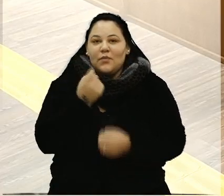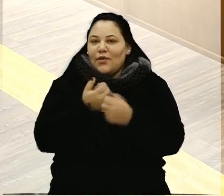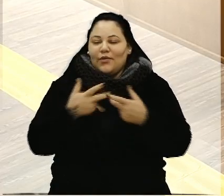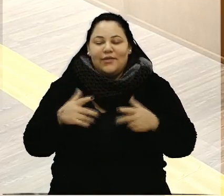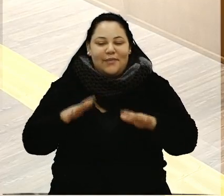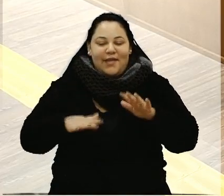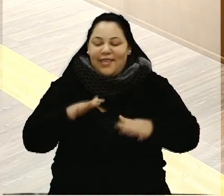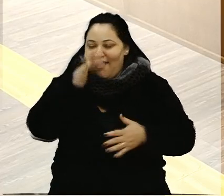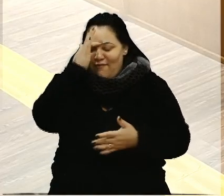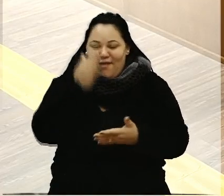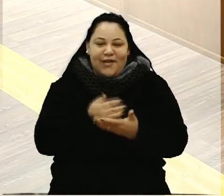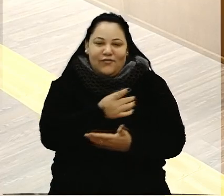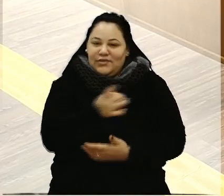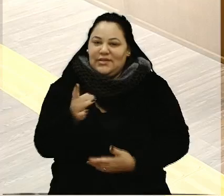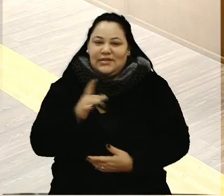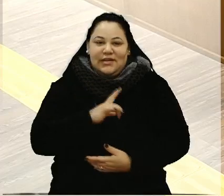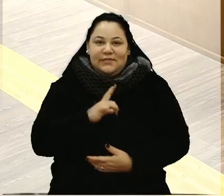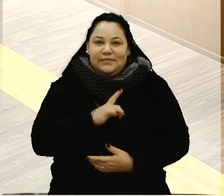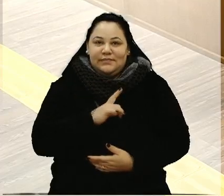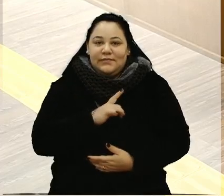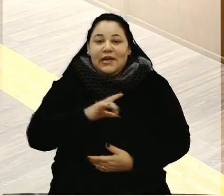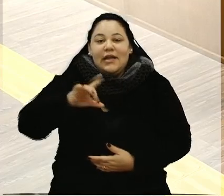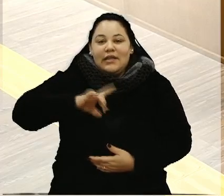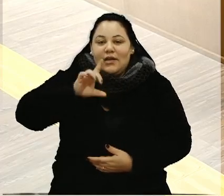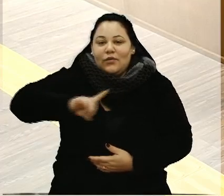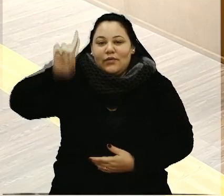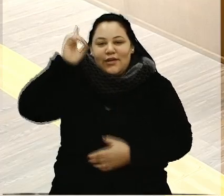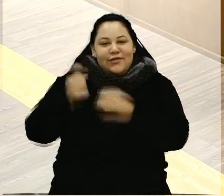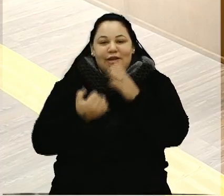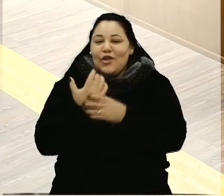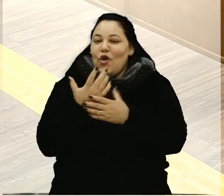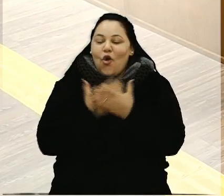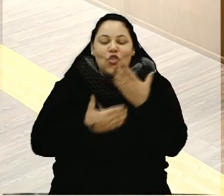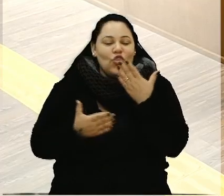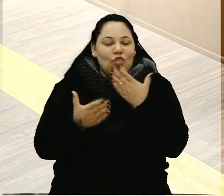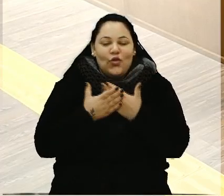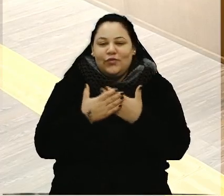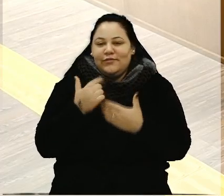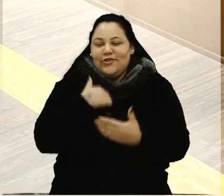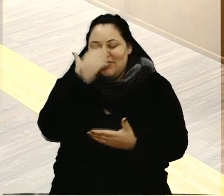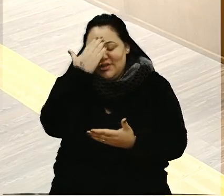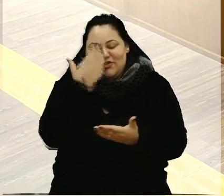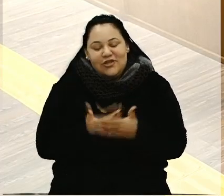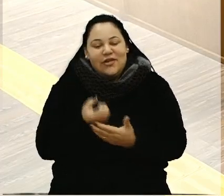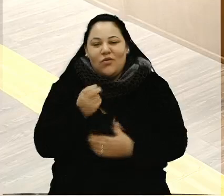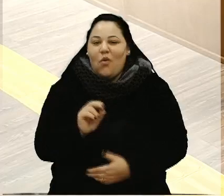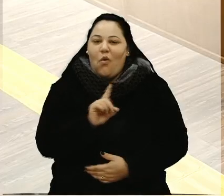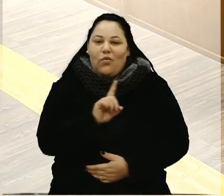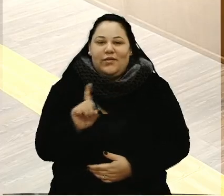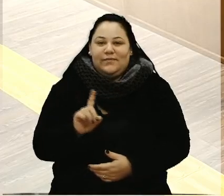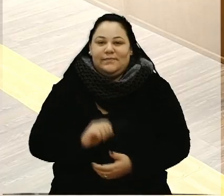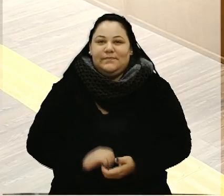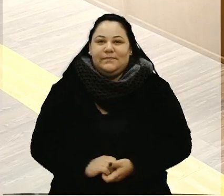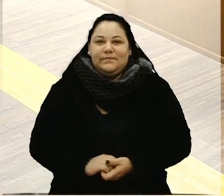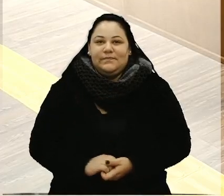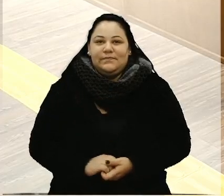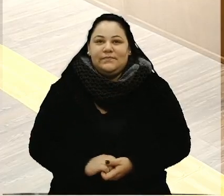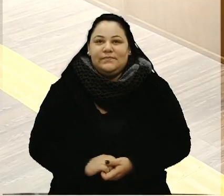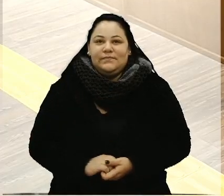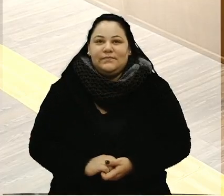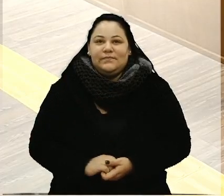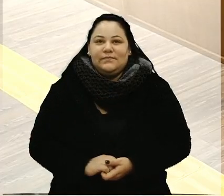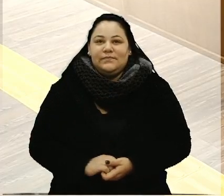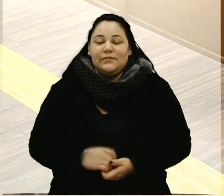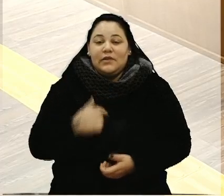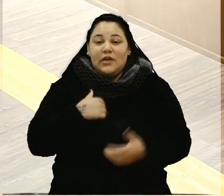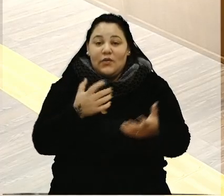da fé que você tenha, existe um Deus que criou todas as coisas, a gente crendo ou não. Amém? Pai, eu